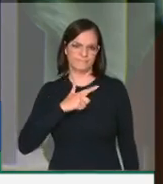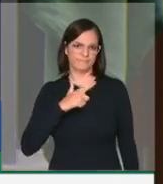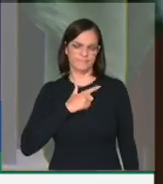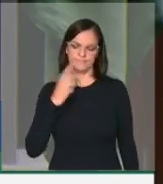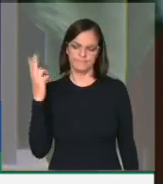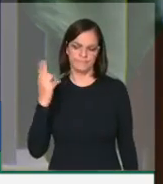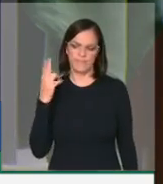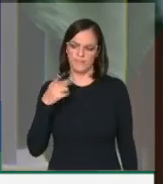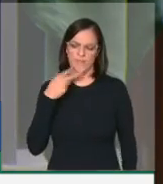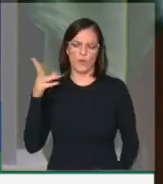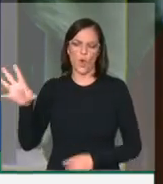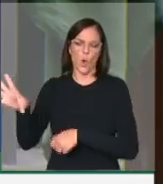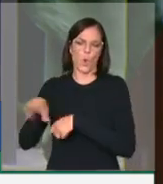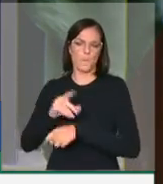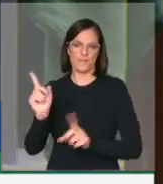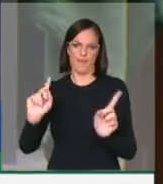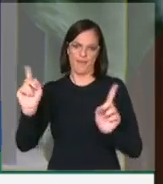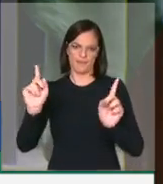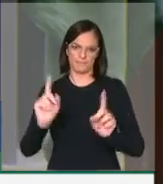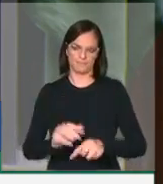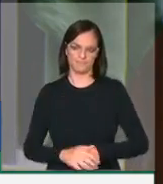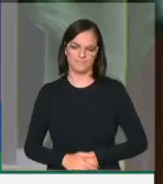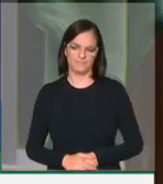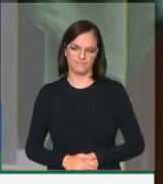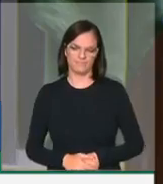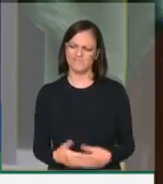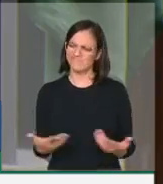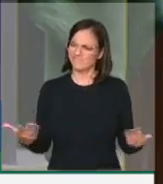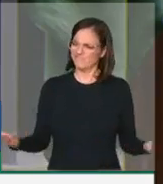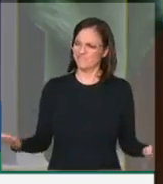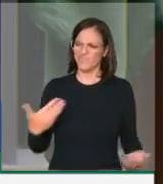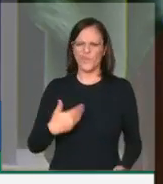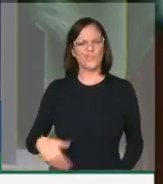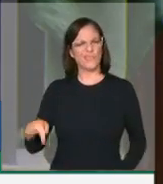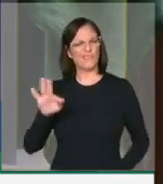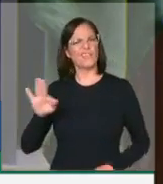lamentável e isso mostra o nível a que está descendo o governo federal. Muito obrigado, presidente.